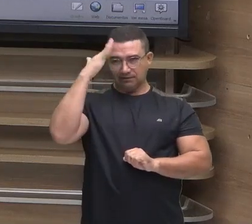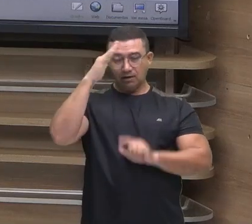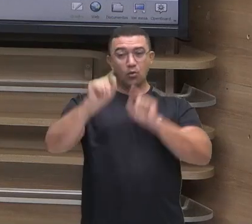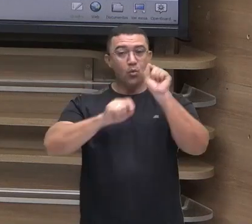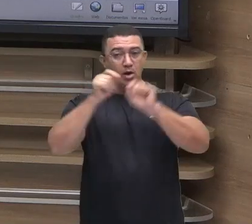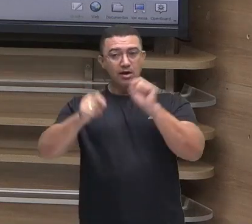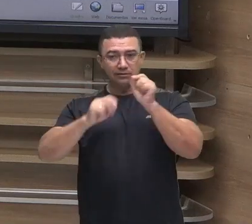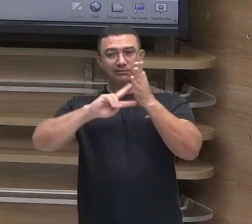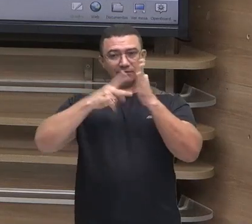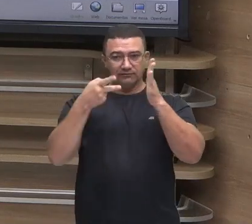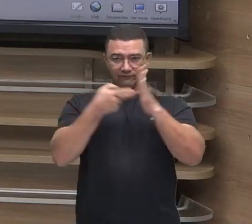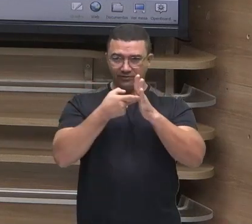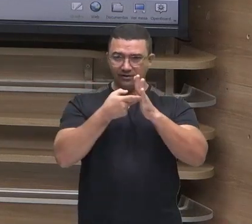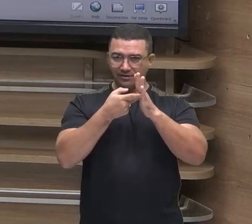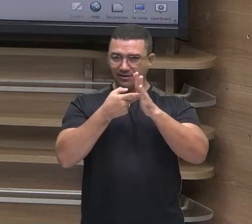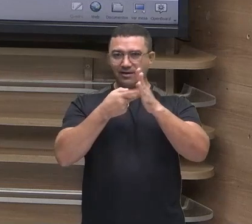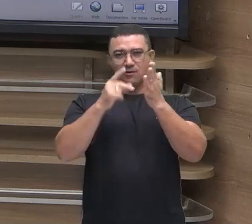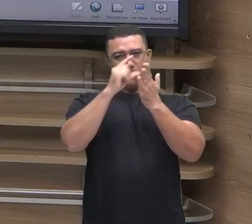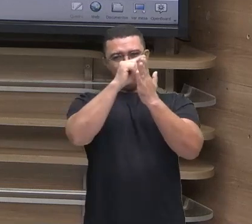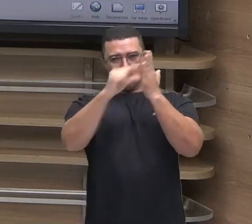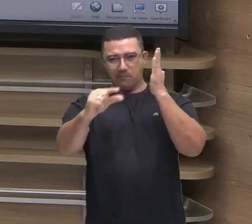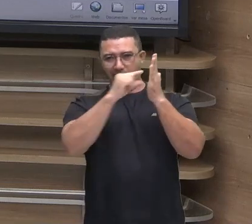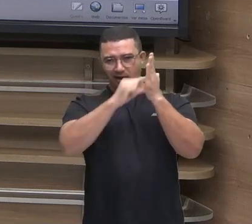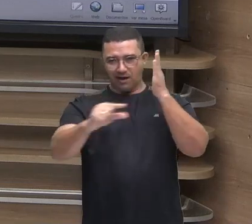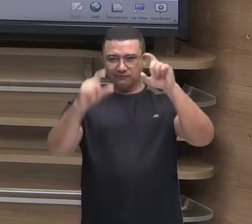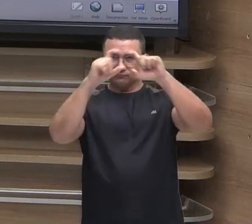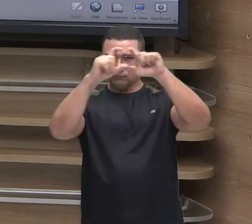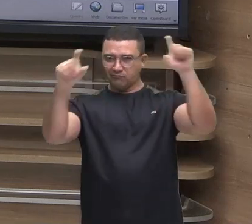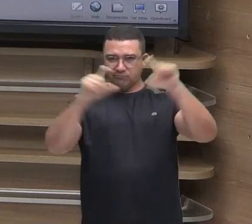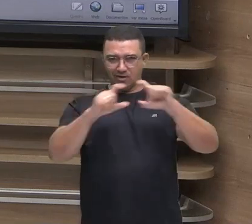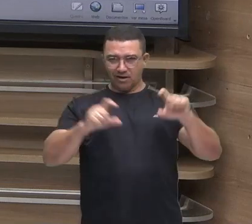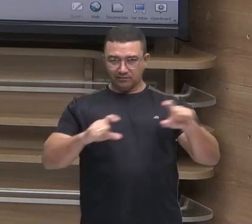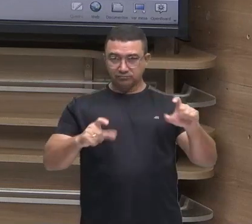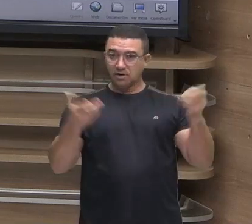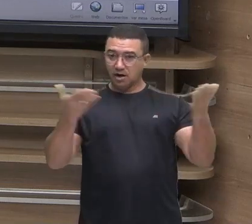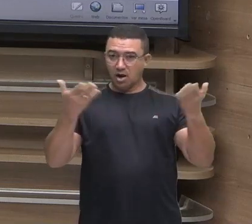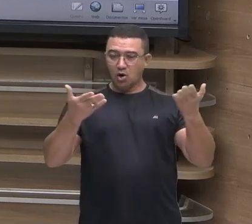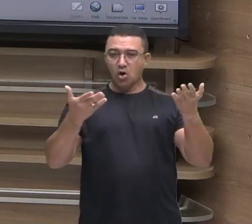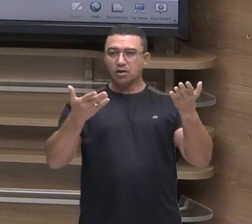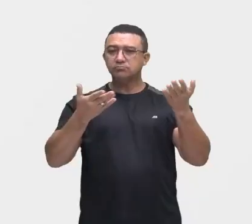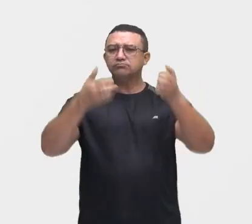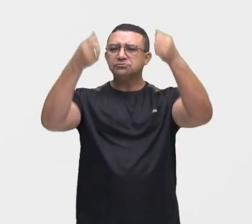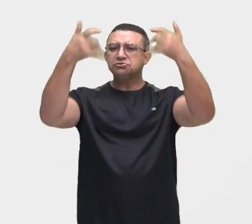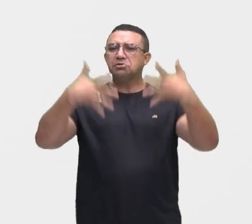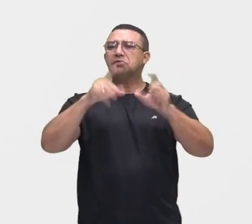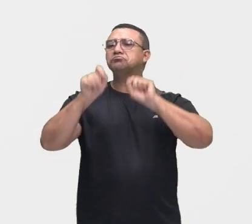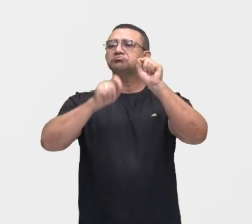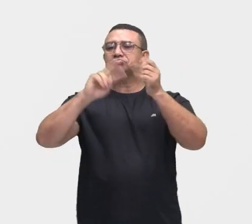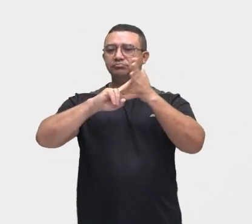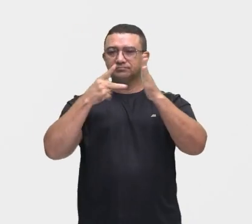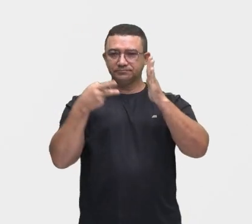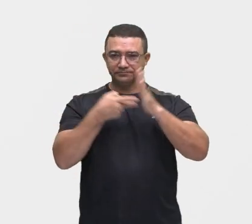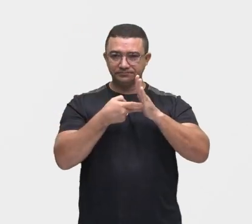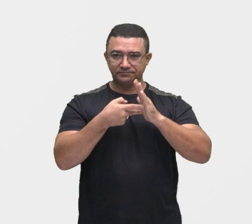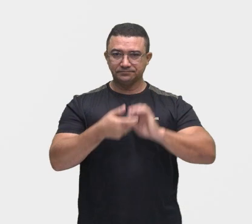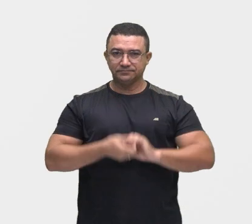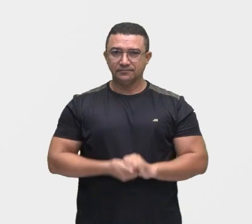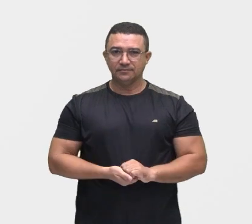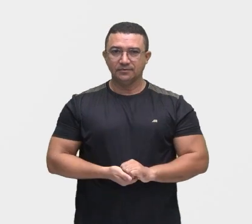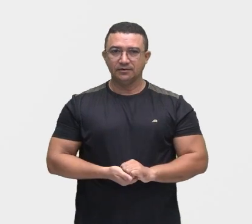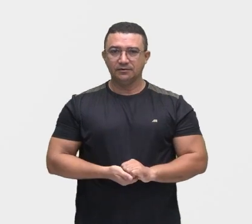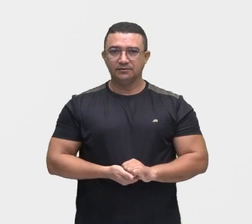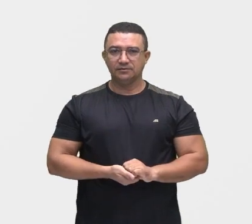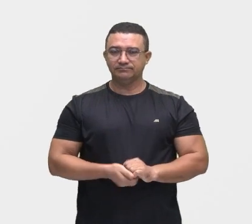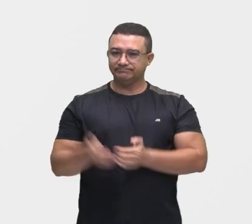consiste o parágrafo. Vamos lá então, gente, vamos começar. Vamos definir o que é o parágrafo. Olha aí. Então,